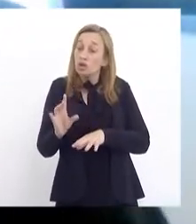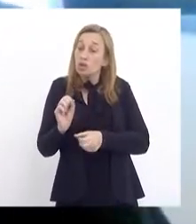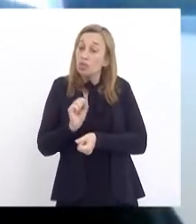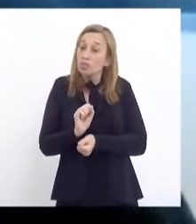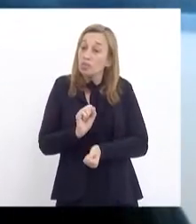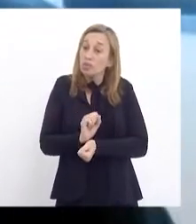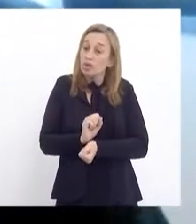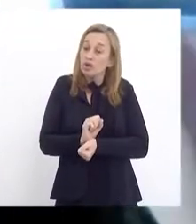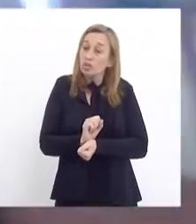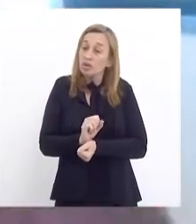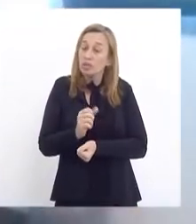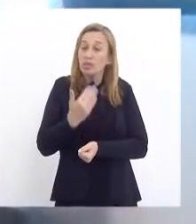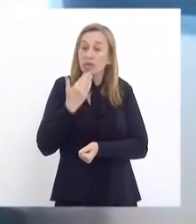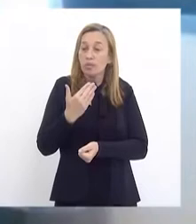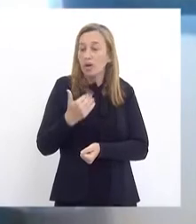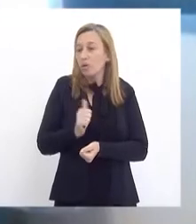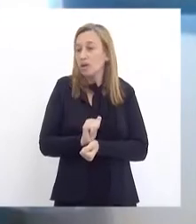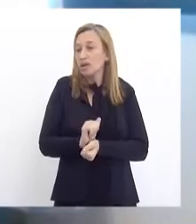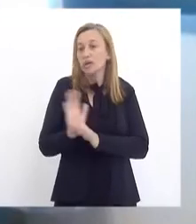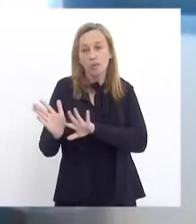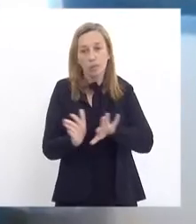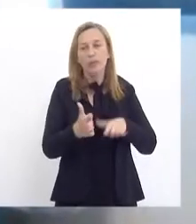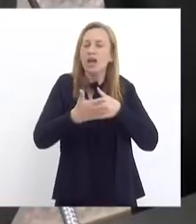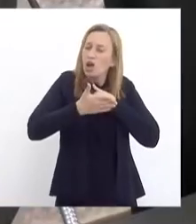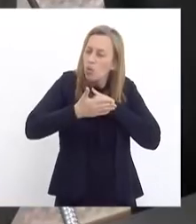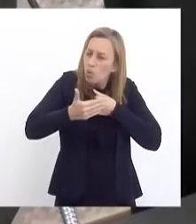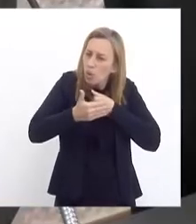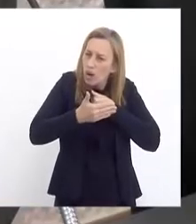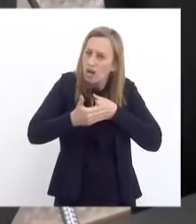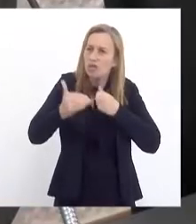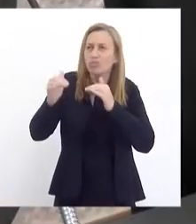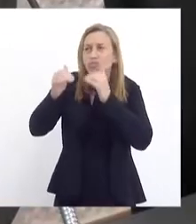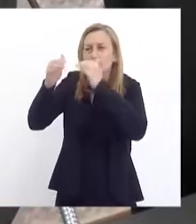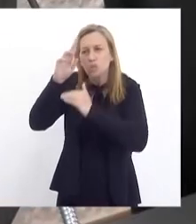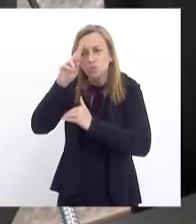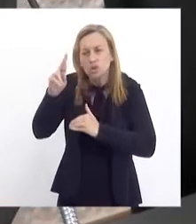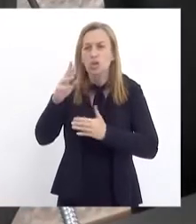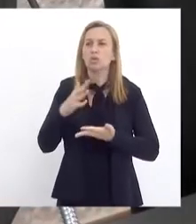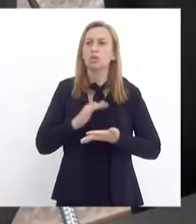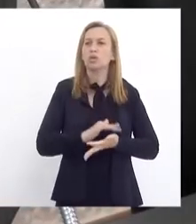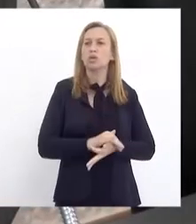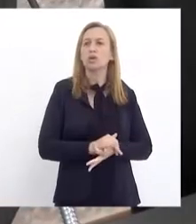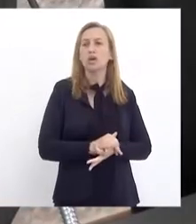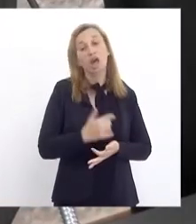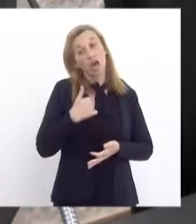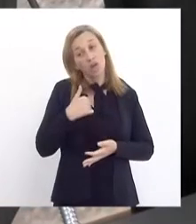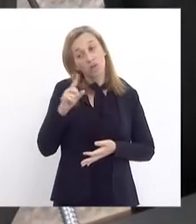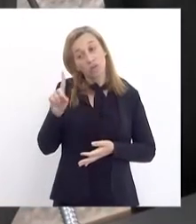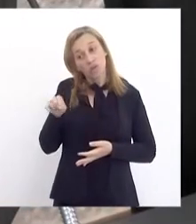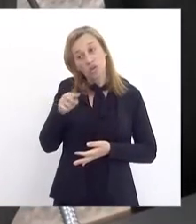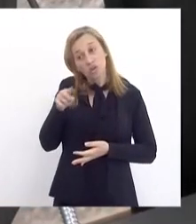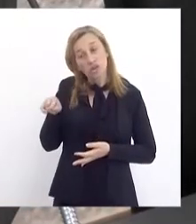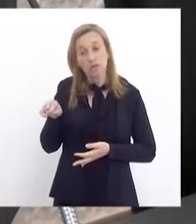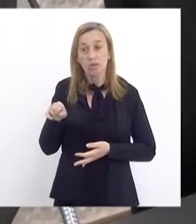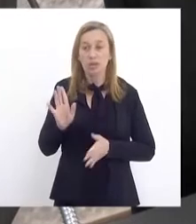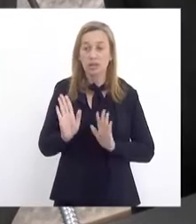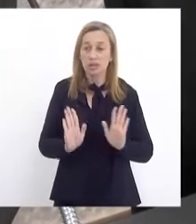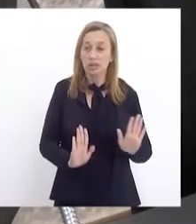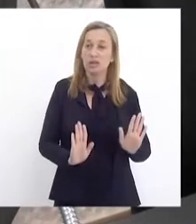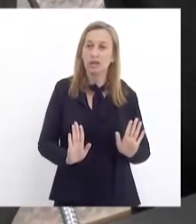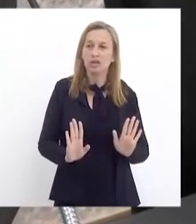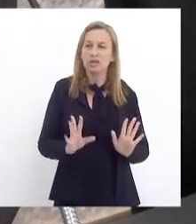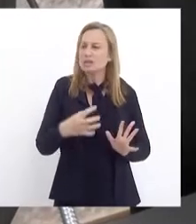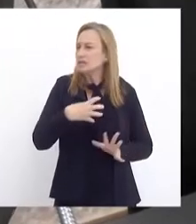aí eu vou com muito carinho, Vossa Excelência, eu vou negar a questão de ordem, Vossa Excelência. Não